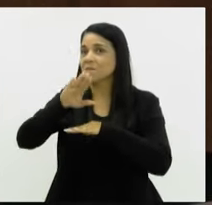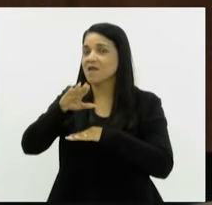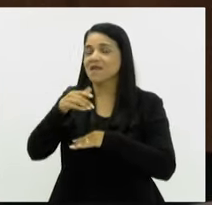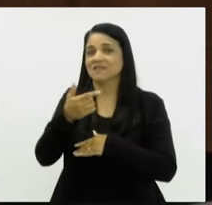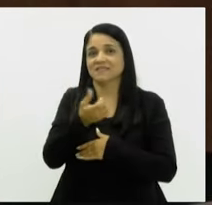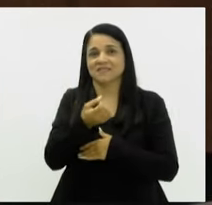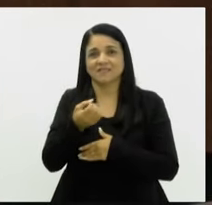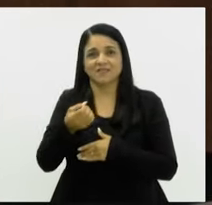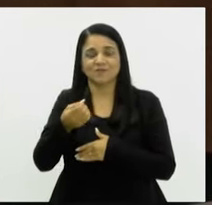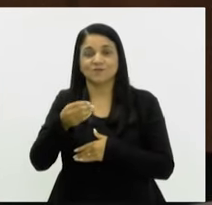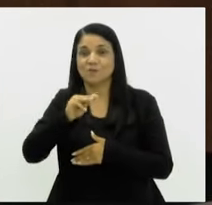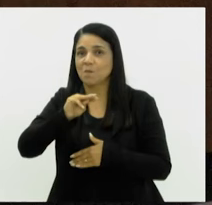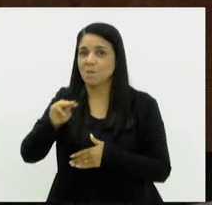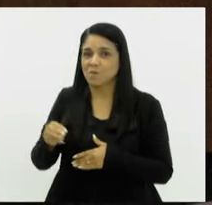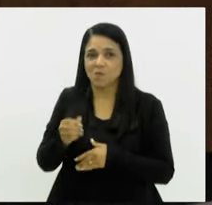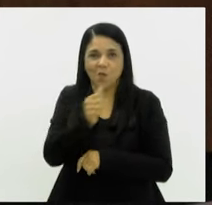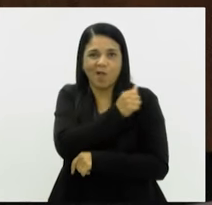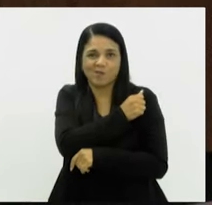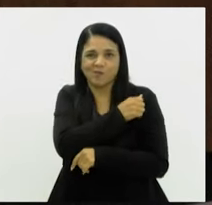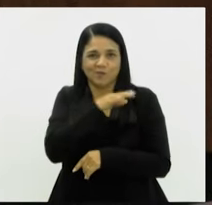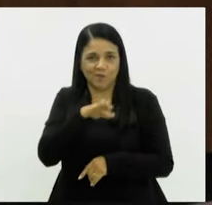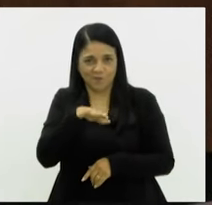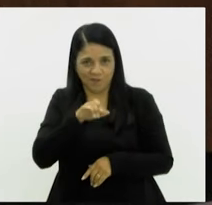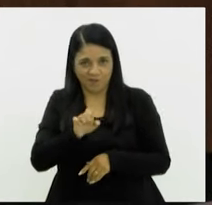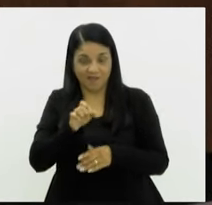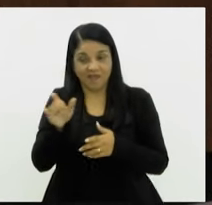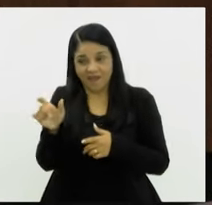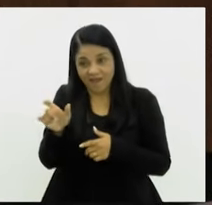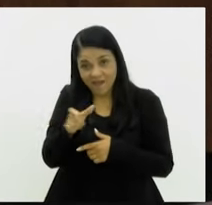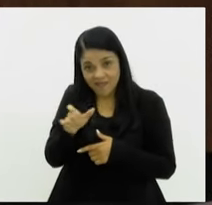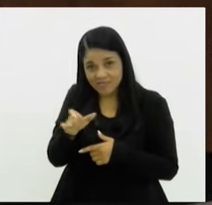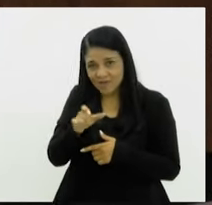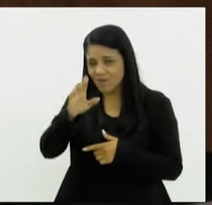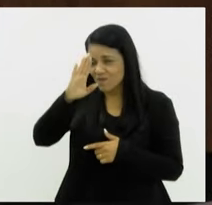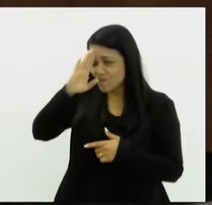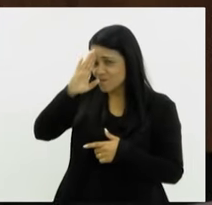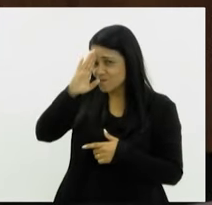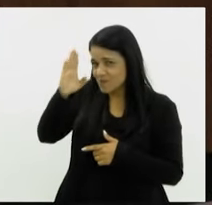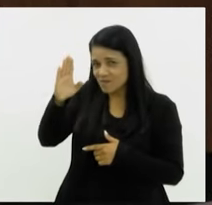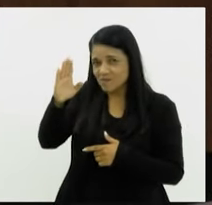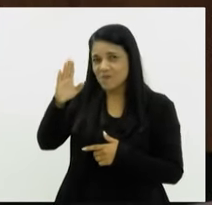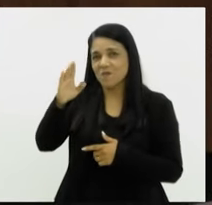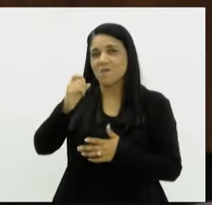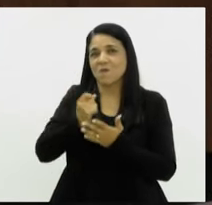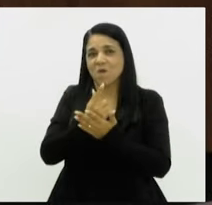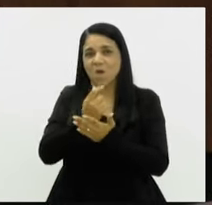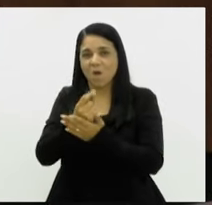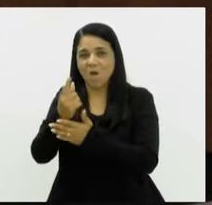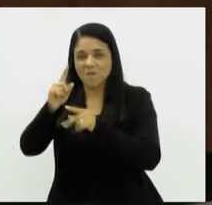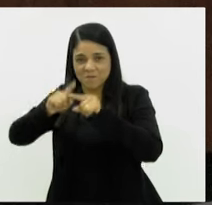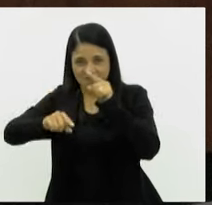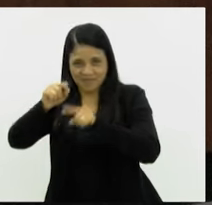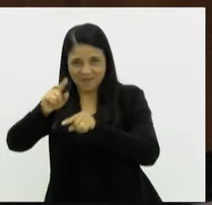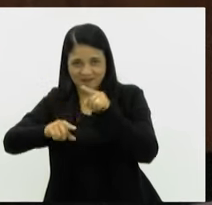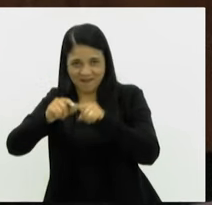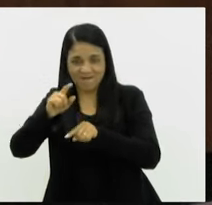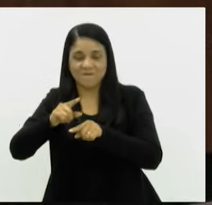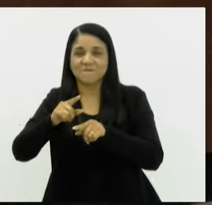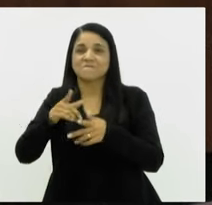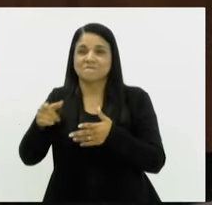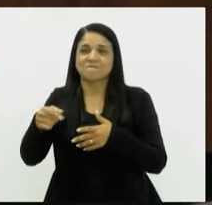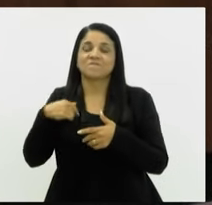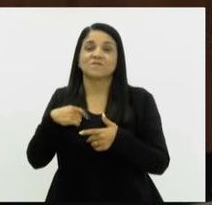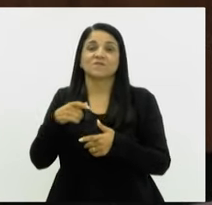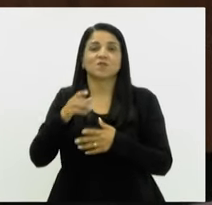alunos. Esse cartão material escolar vai ser fundamental à sua implementação. E eu tenho certeza